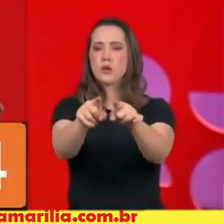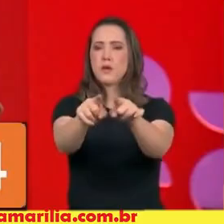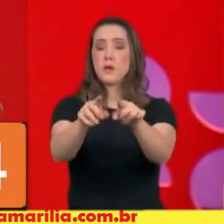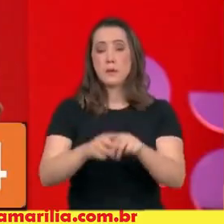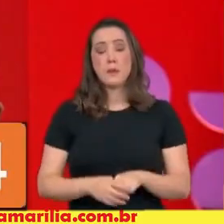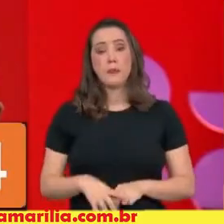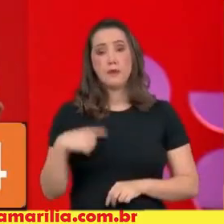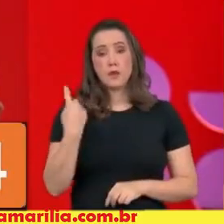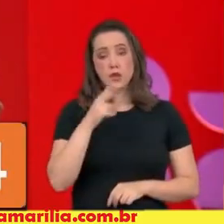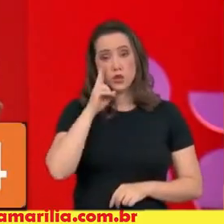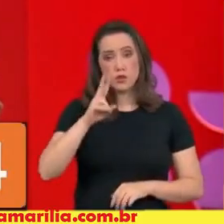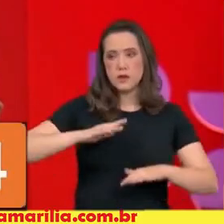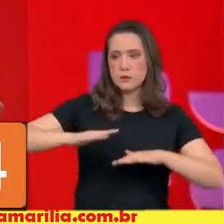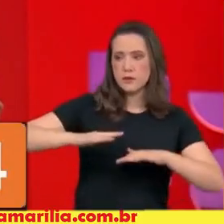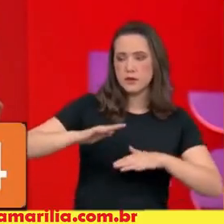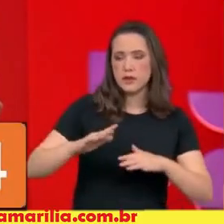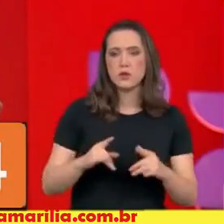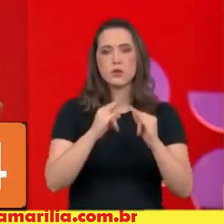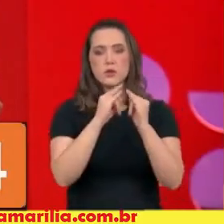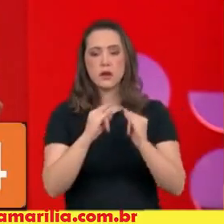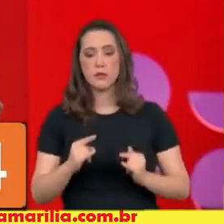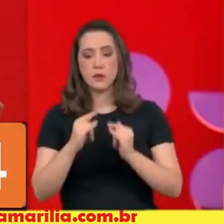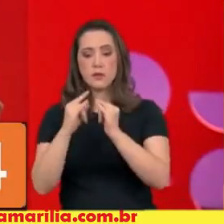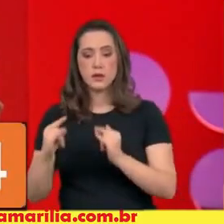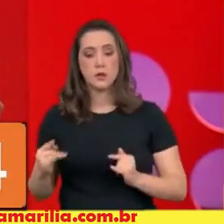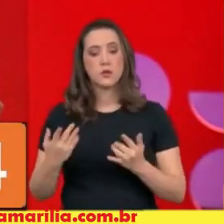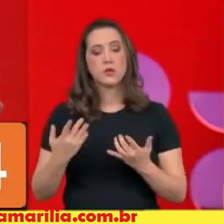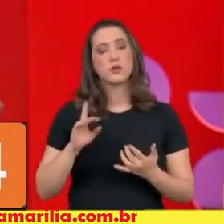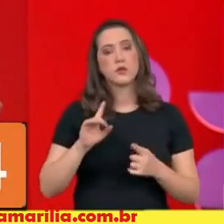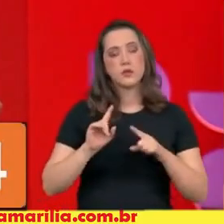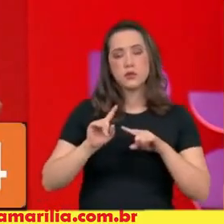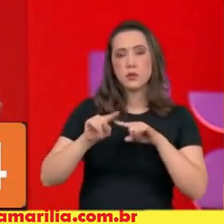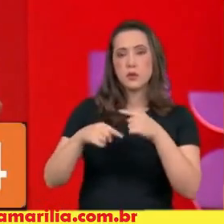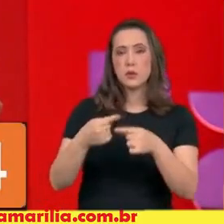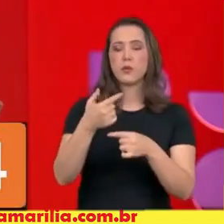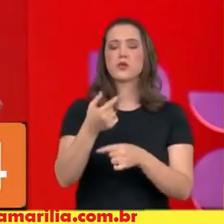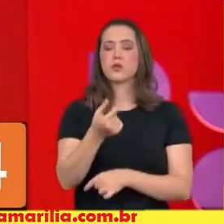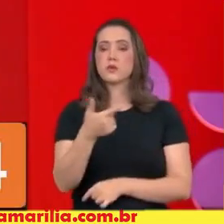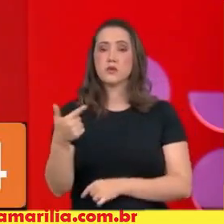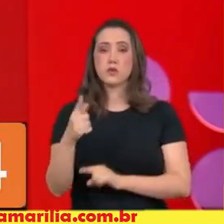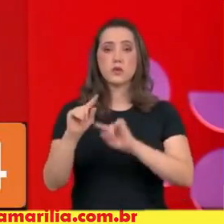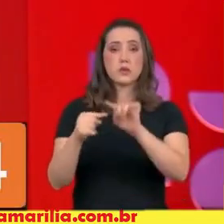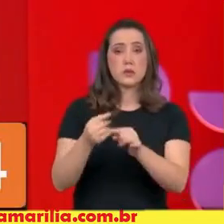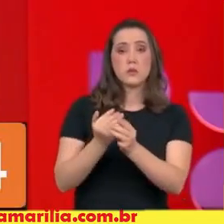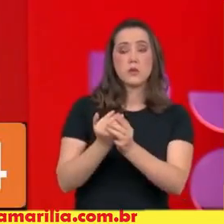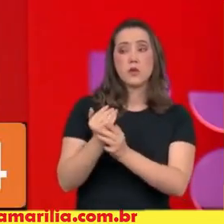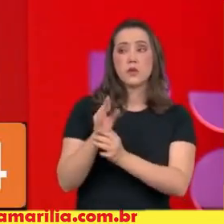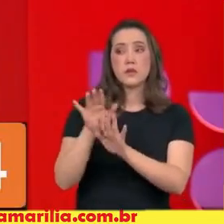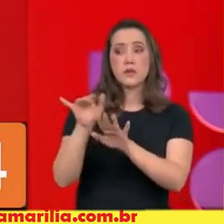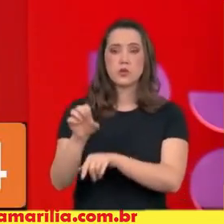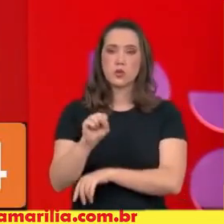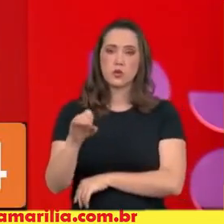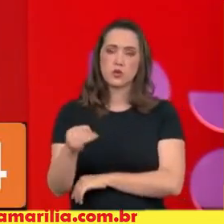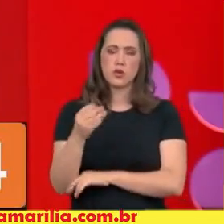que a gente viu aí ao longo de 2022, principalmente, que foram desembocar depois no 8 de janeiro. Como você trata